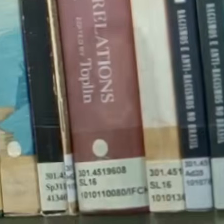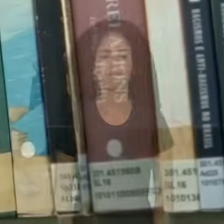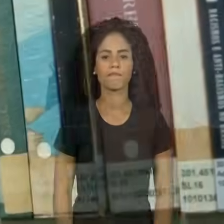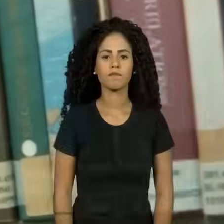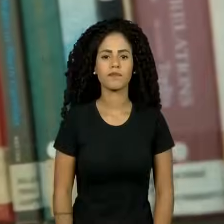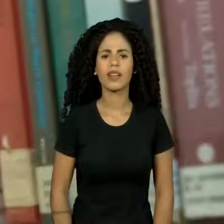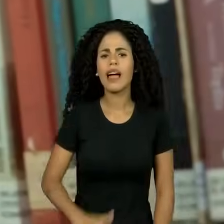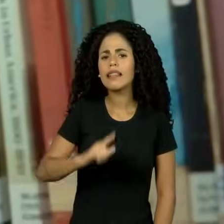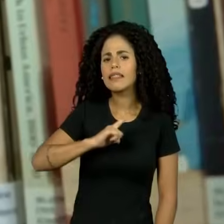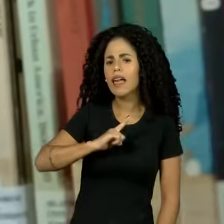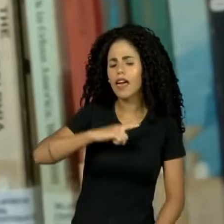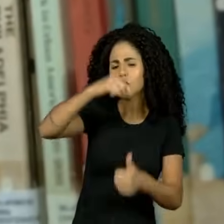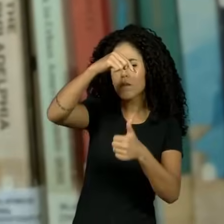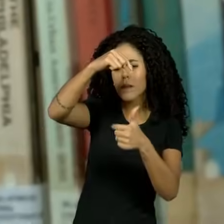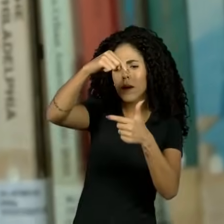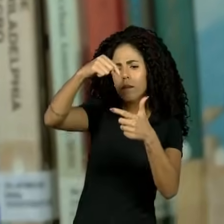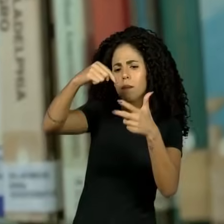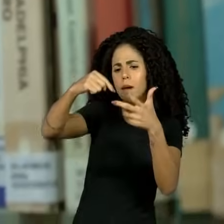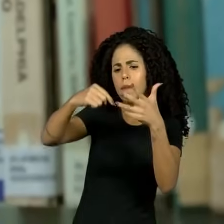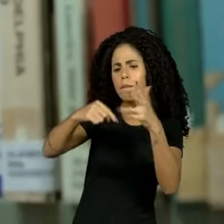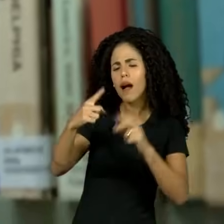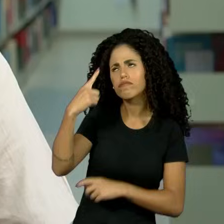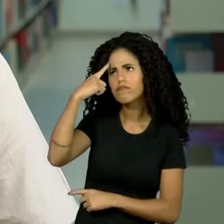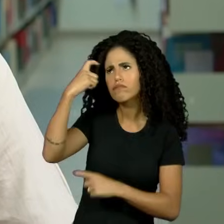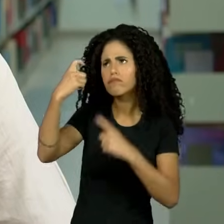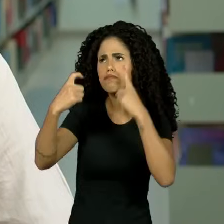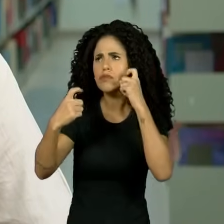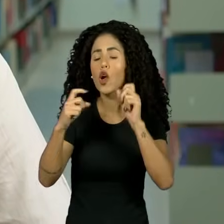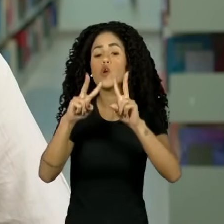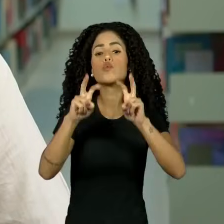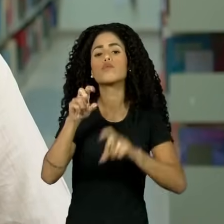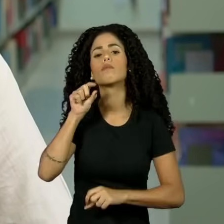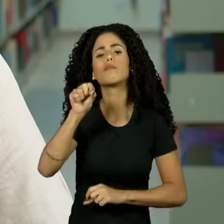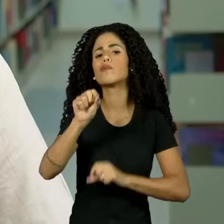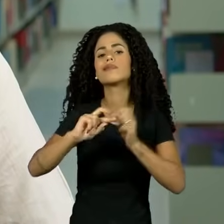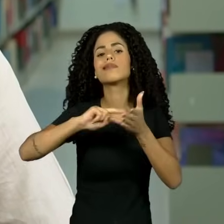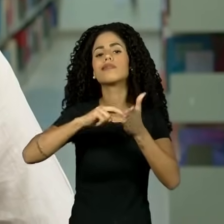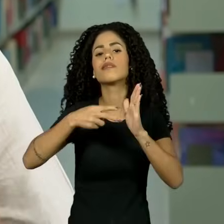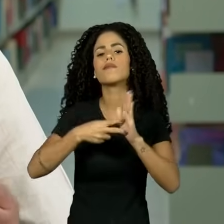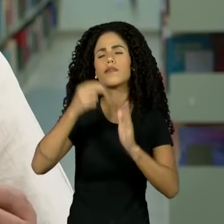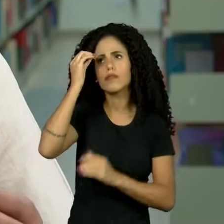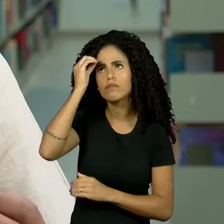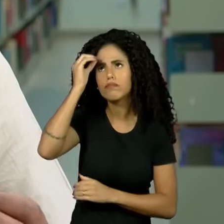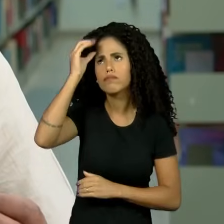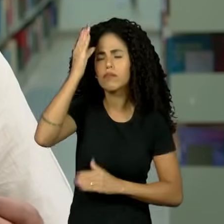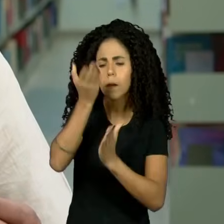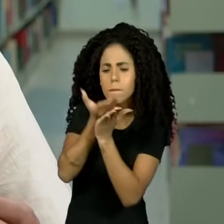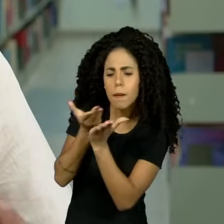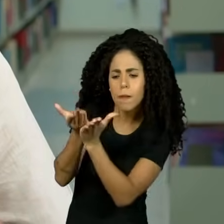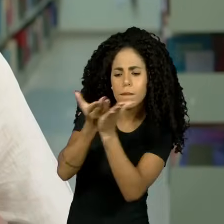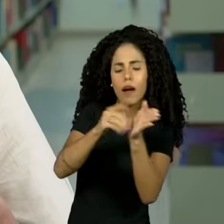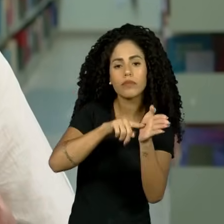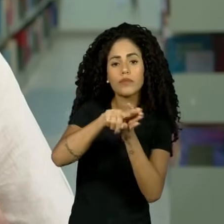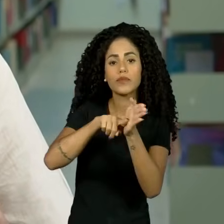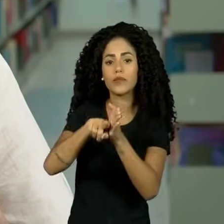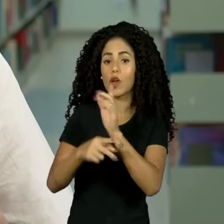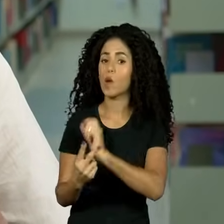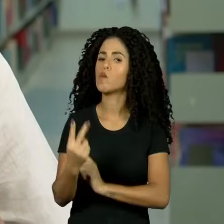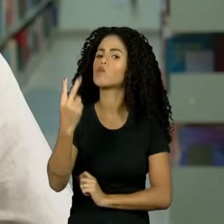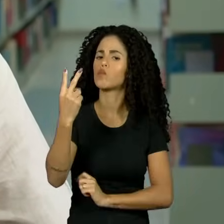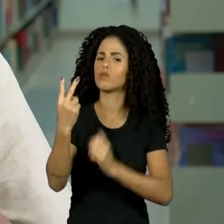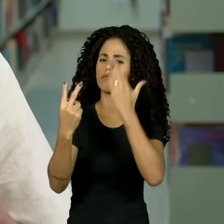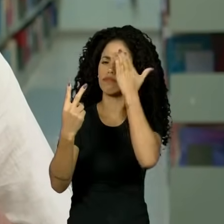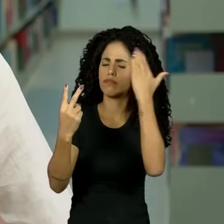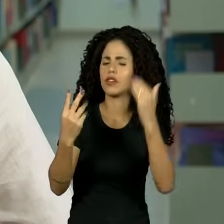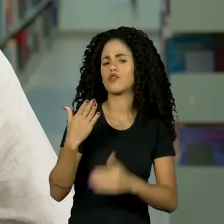Existem várias ideias, né, que definem aí um pouco o que é o conceito de intelectual. Duas são bem conhecidas, né?